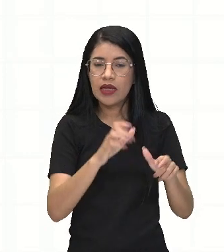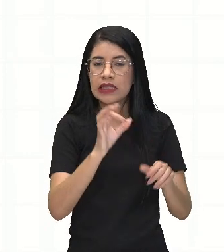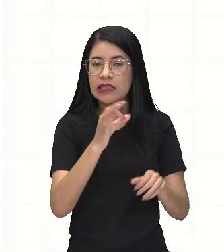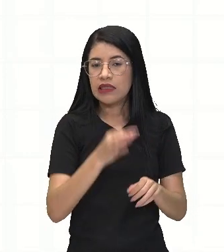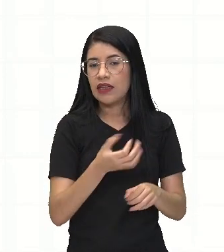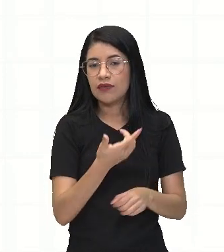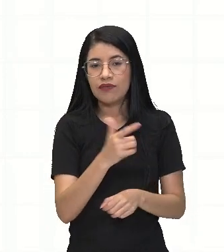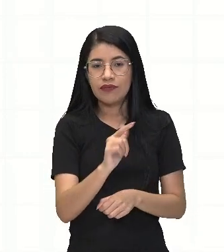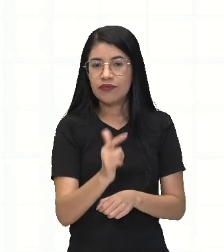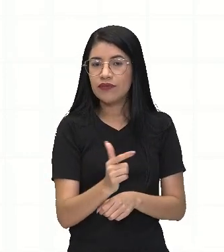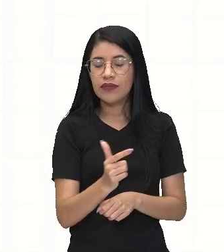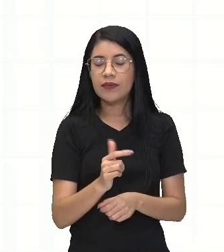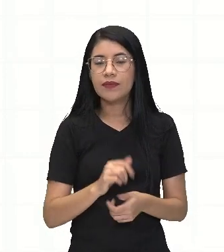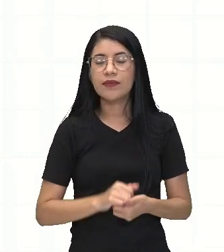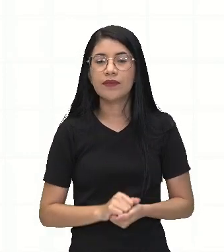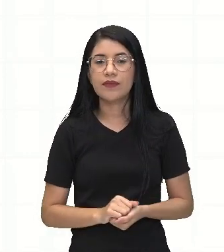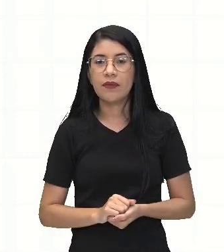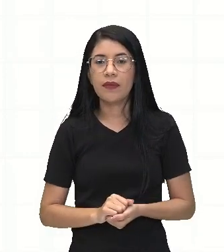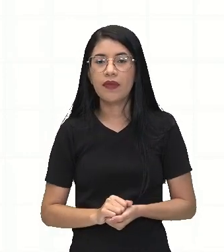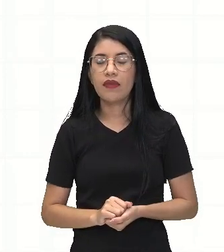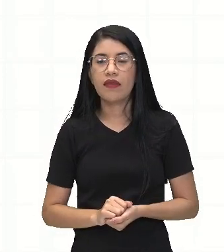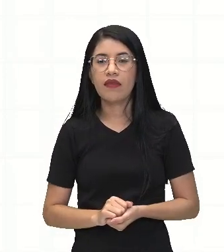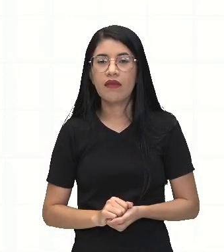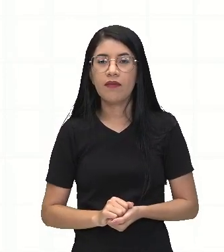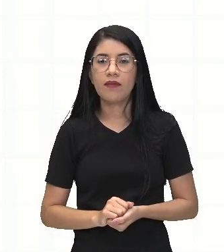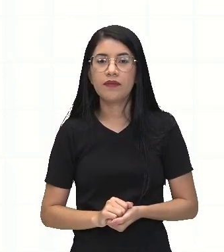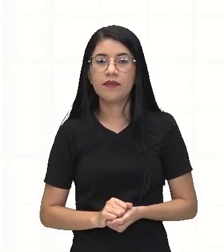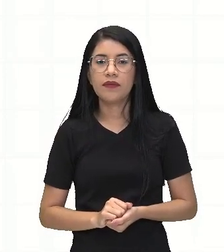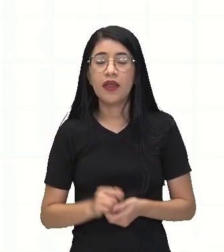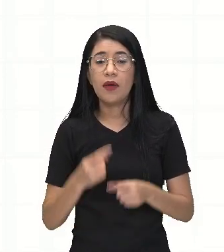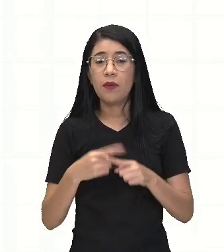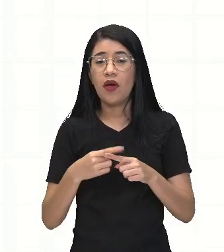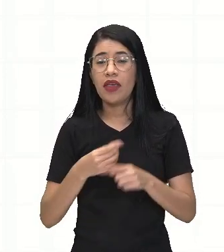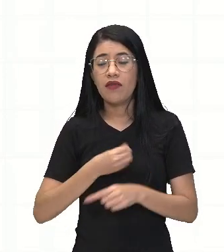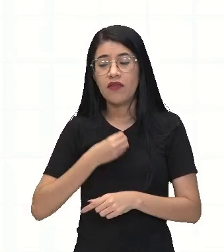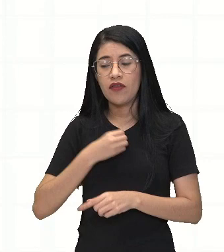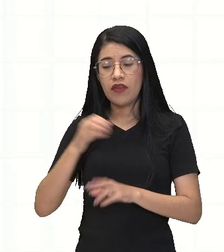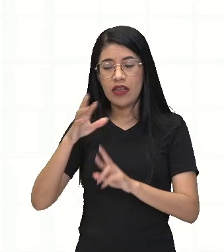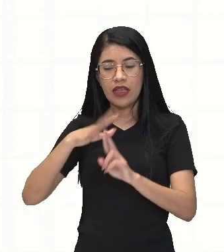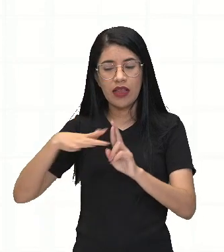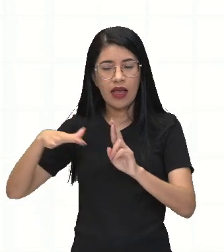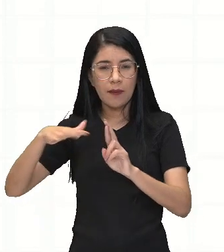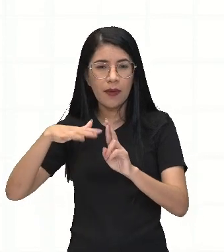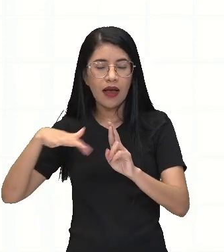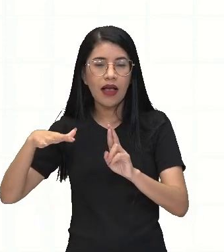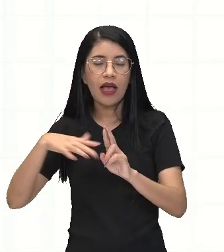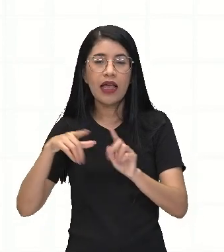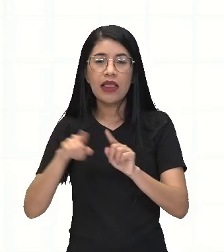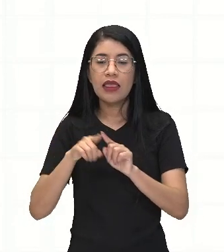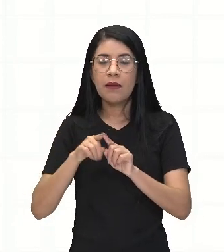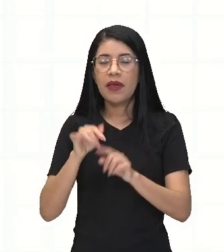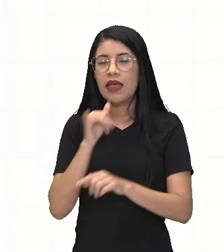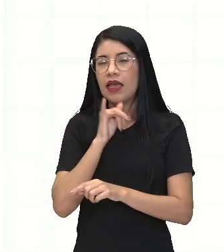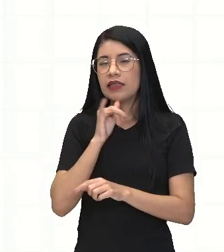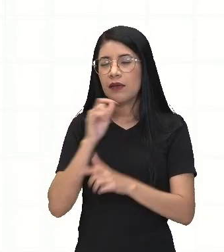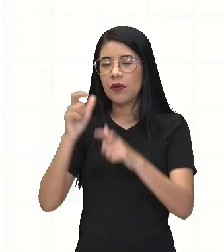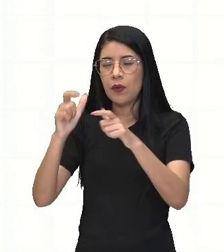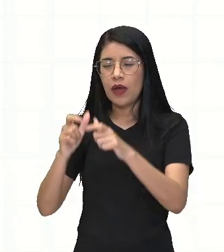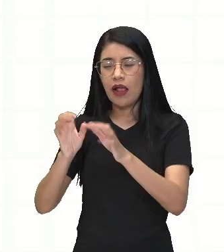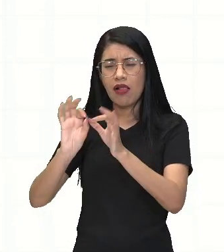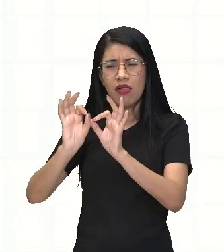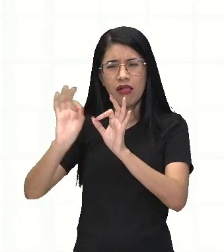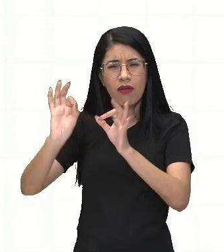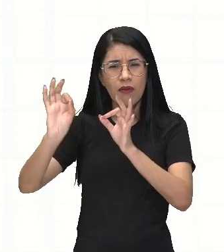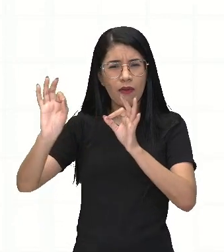naquela comunidade, né, na beira do rio, ou em cidades muito isoladas, no Nordeste, por exemplo, ou em